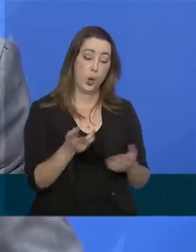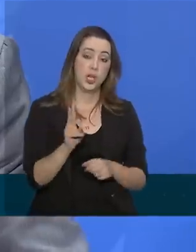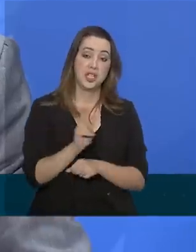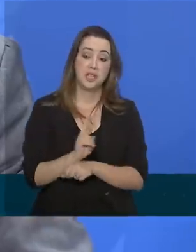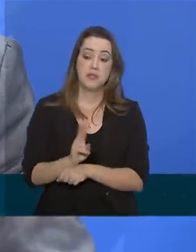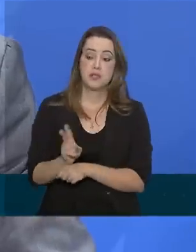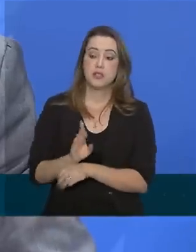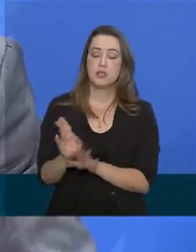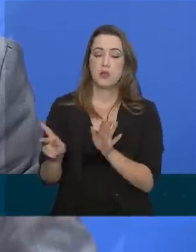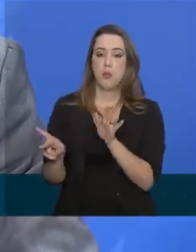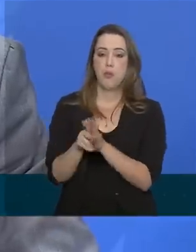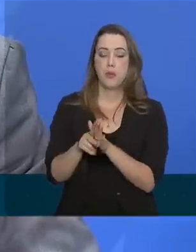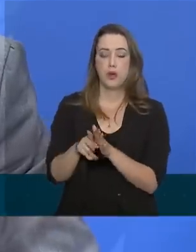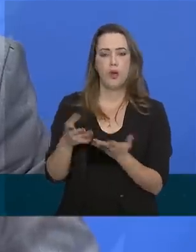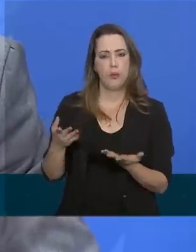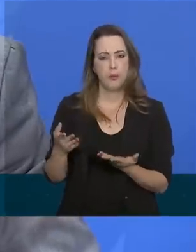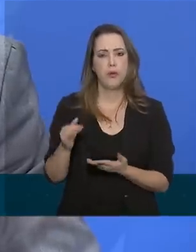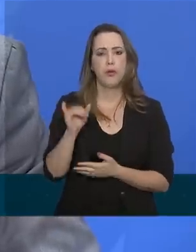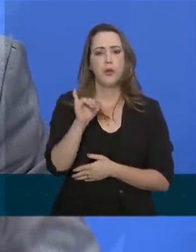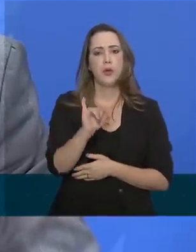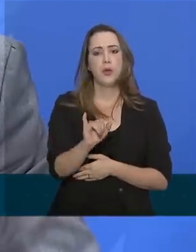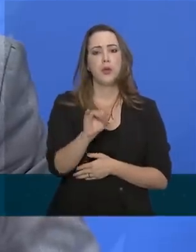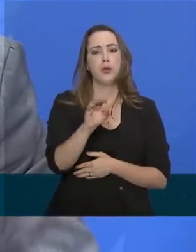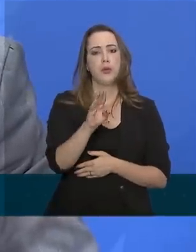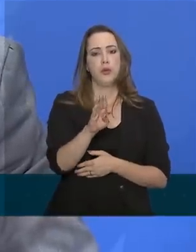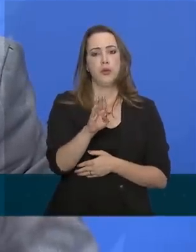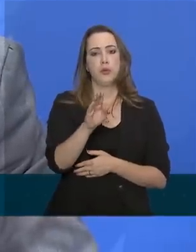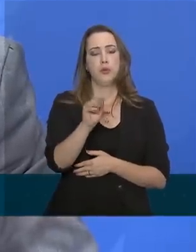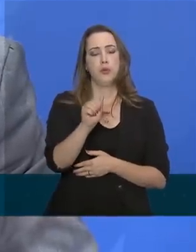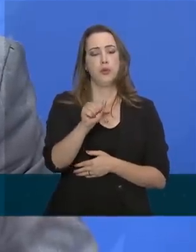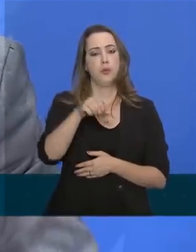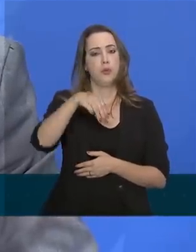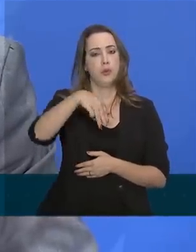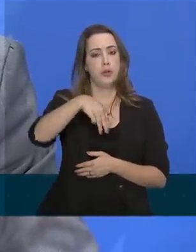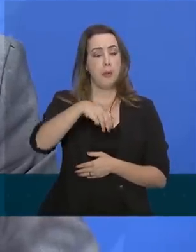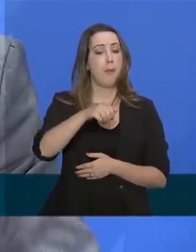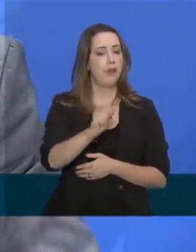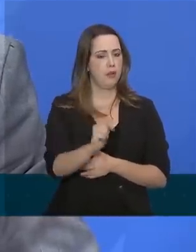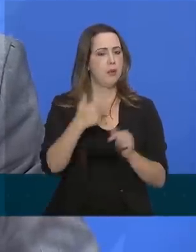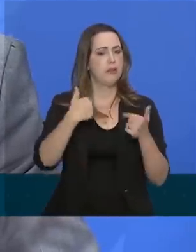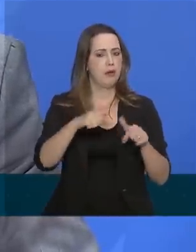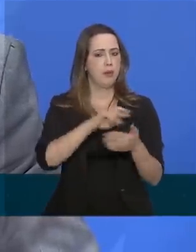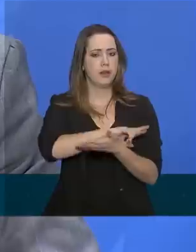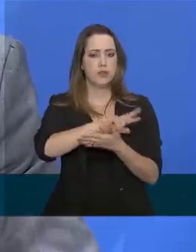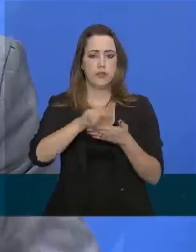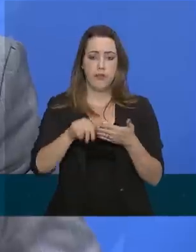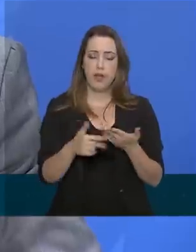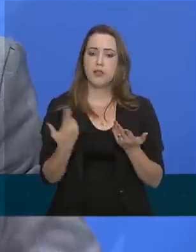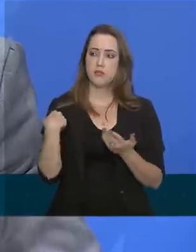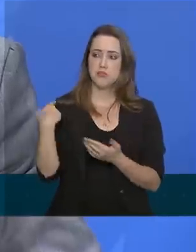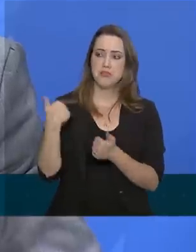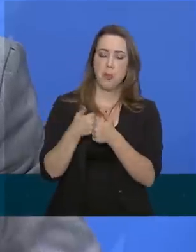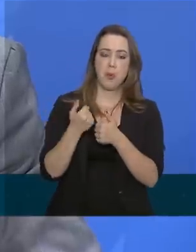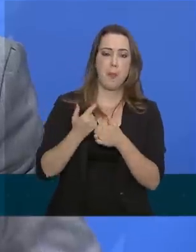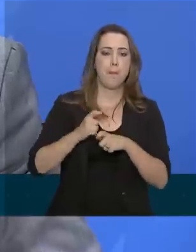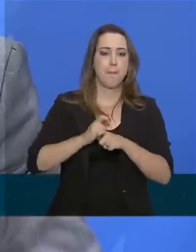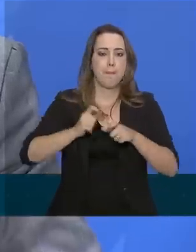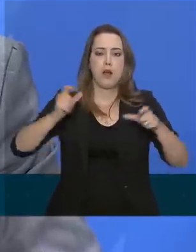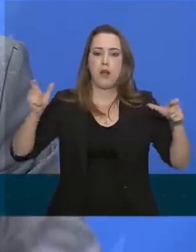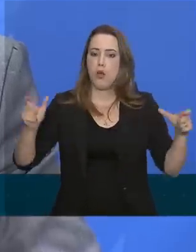dita é o ibama tem feito muitos muitas operações inclusive recentemente deflagrou maior operação